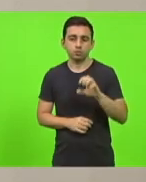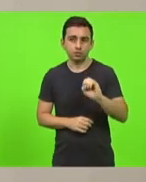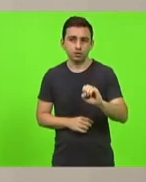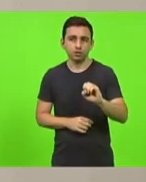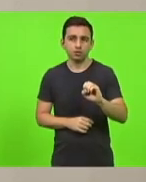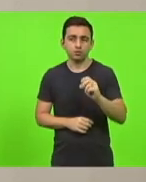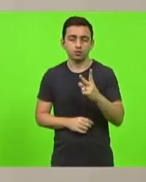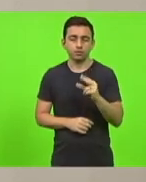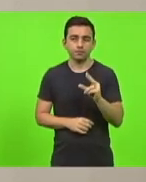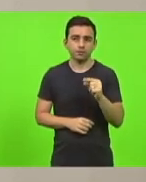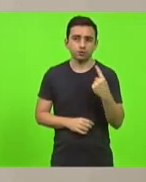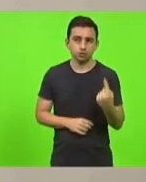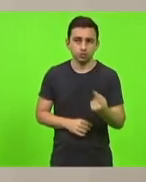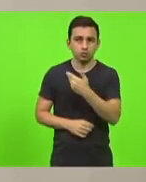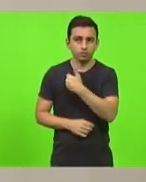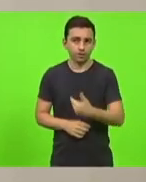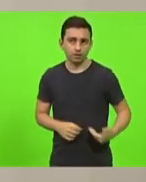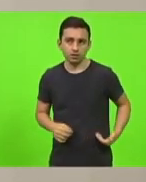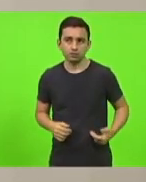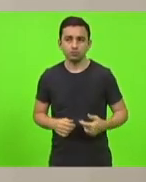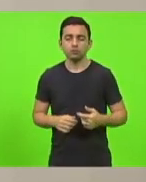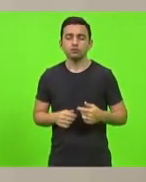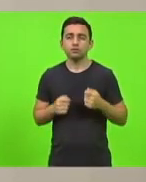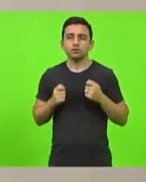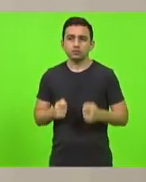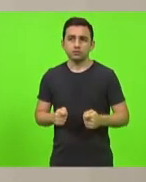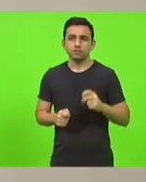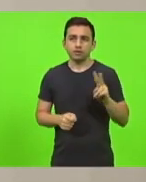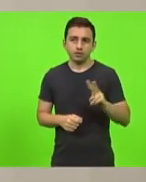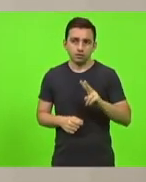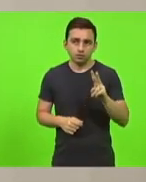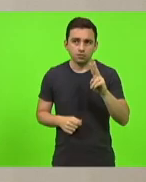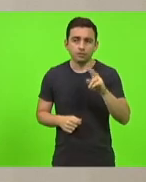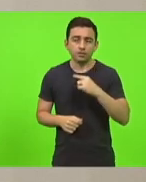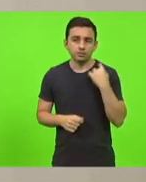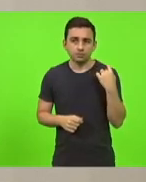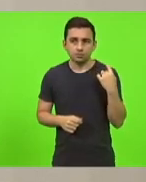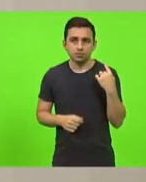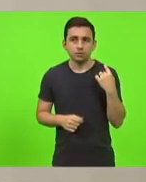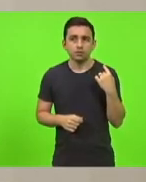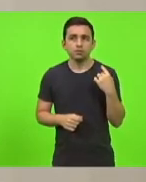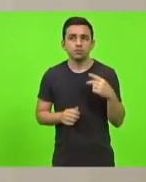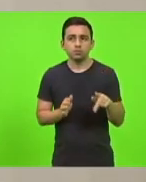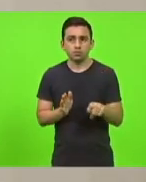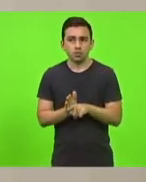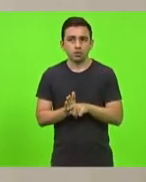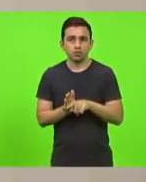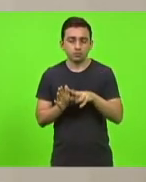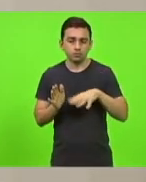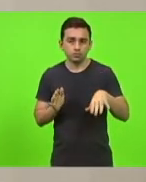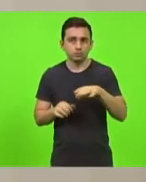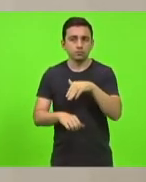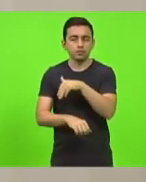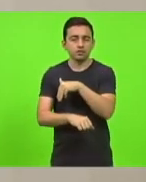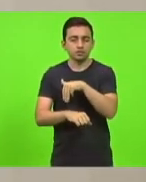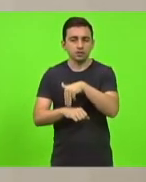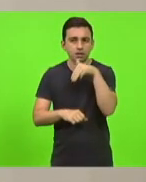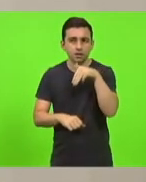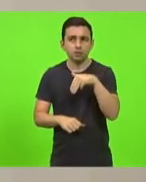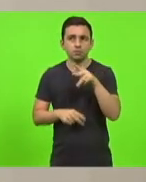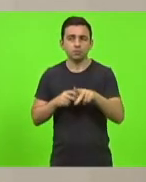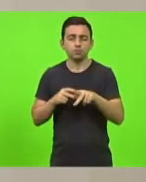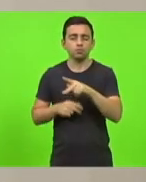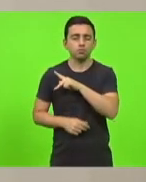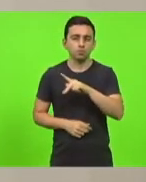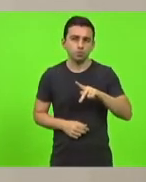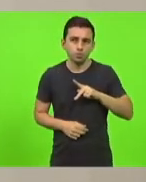395.0/2021, autor Governo do Estado, fixa os valores de vencimento para os cargos integrantes do quadro de pessoal do Magistério Público Estadual, de que trata